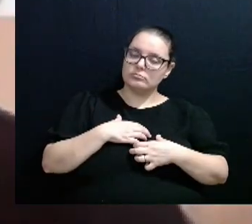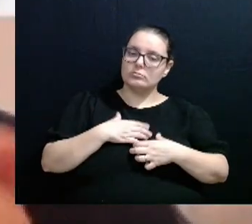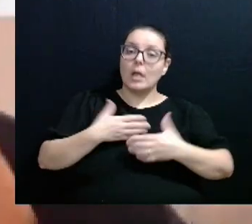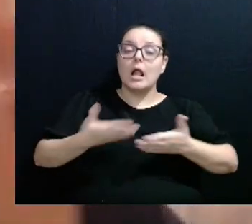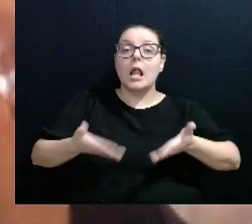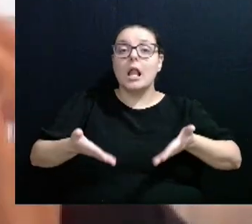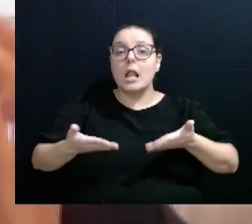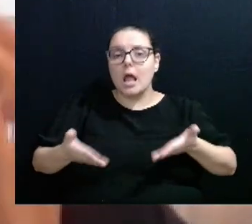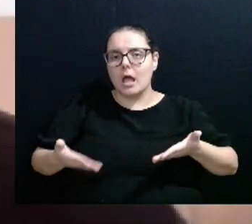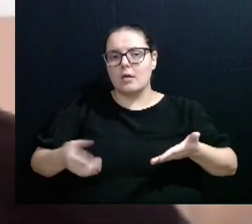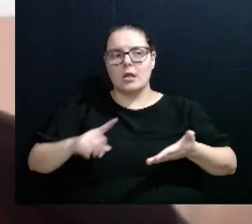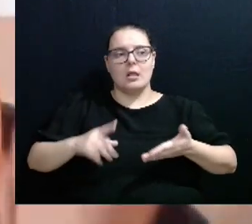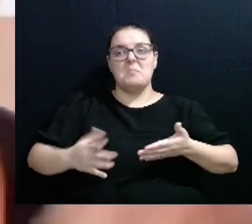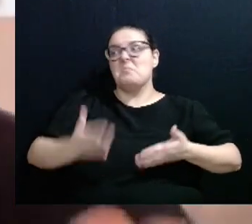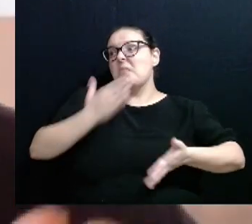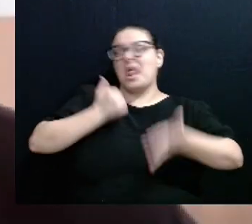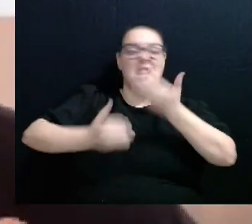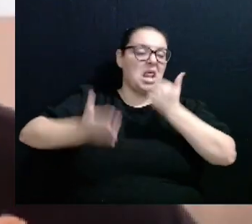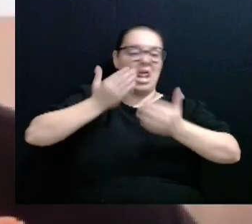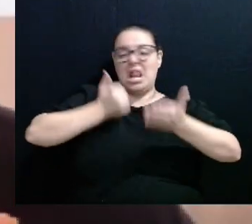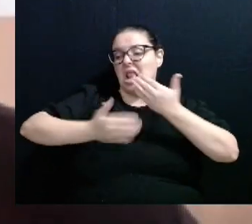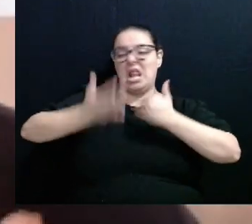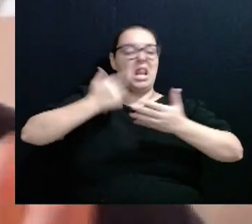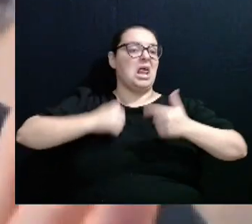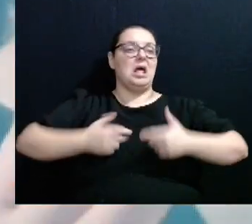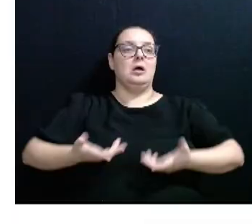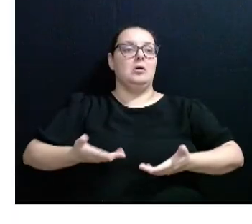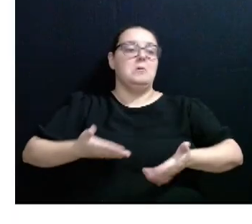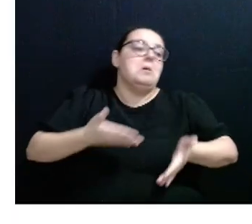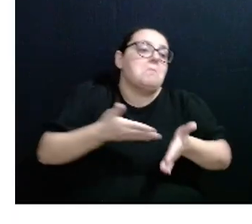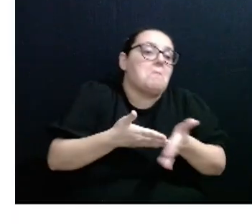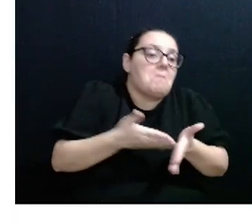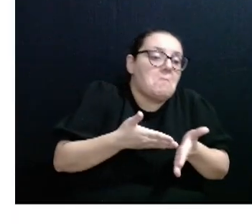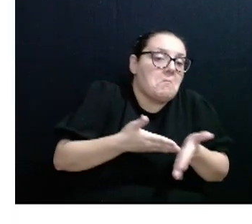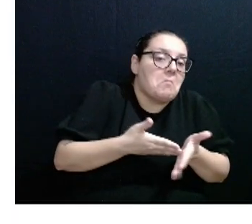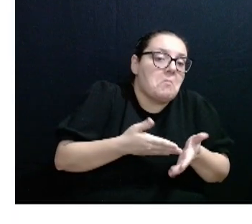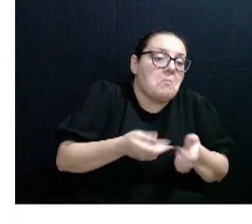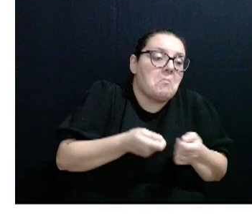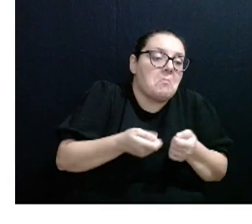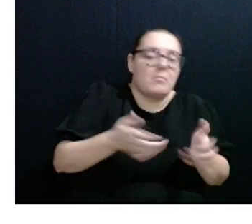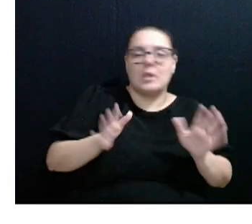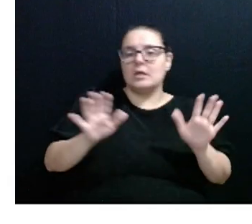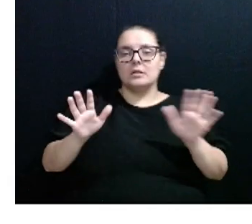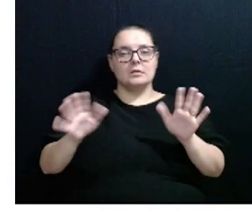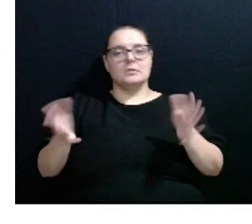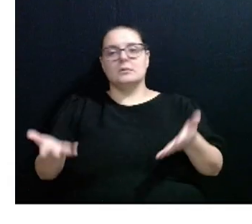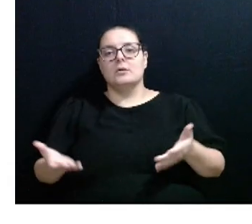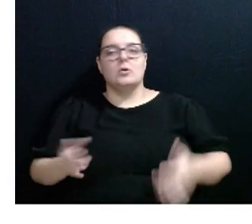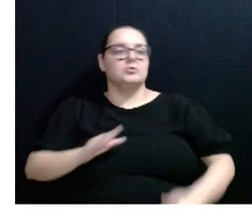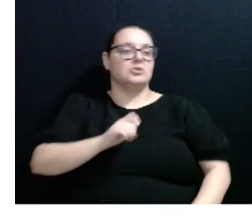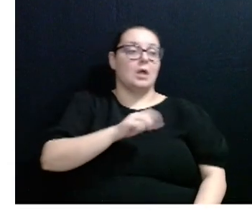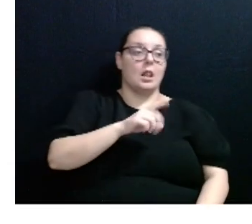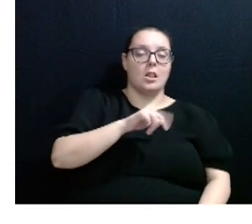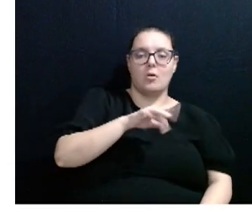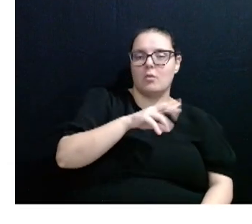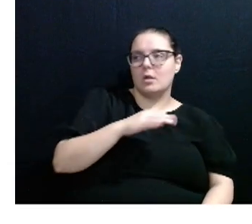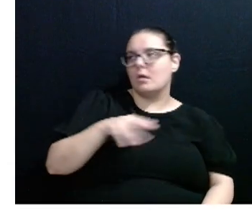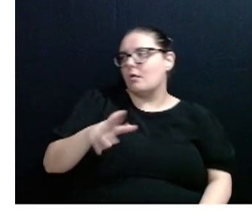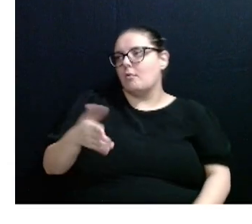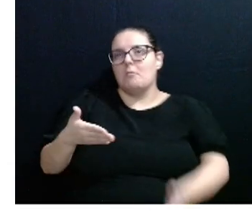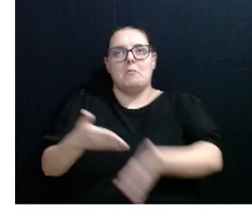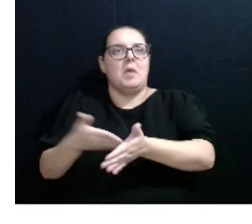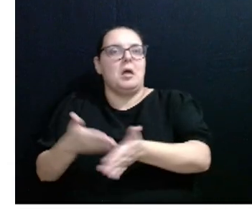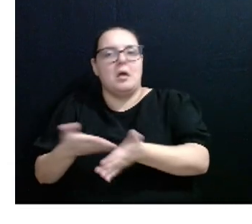não fazendo grandes restrições, que seja restrição de caloria ou restrição de